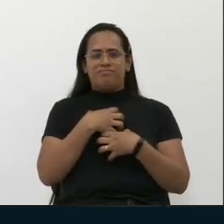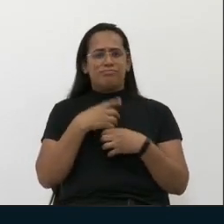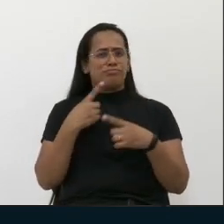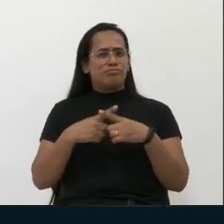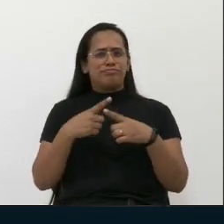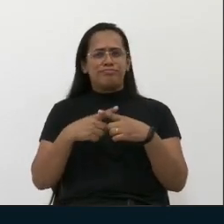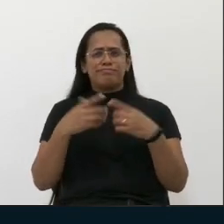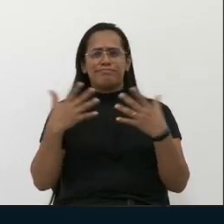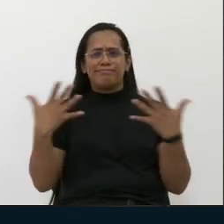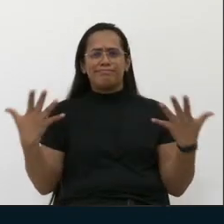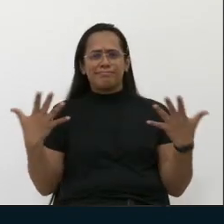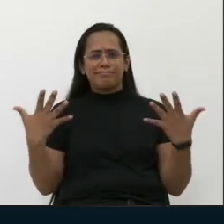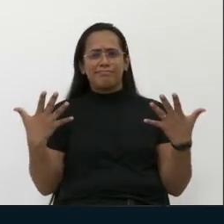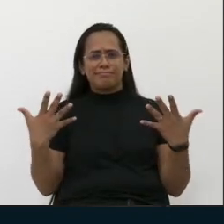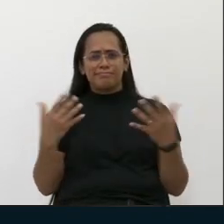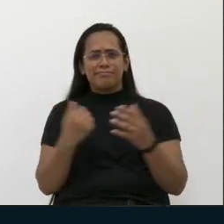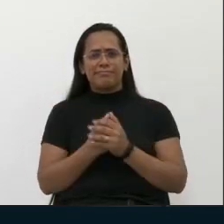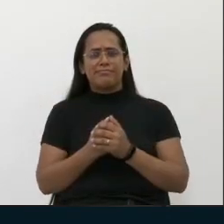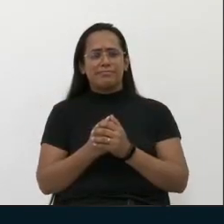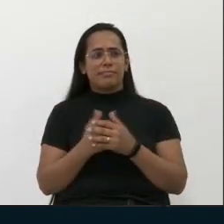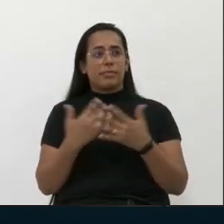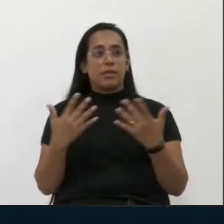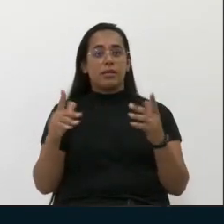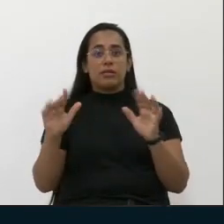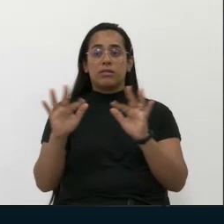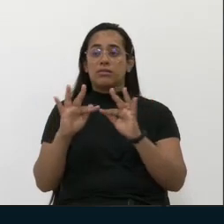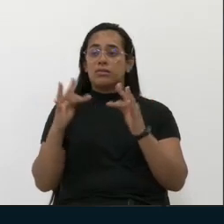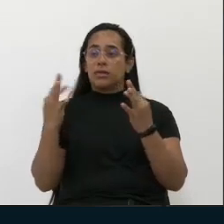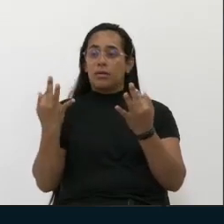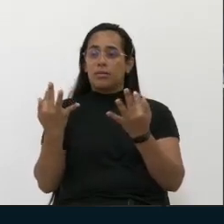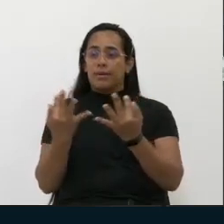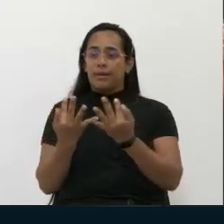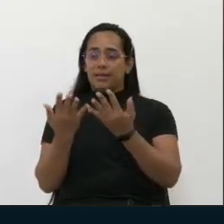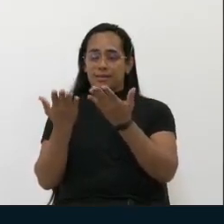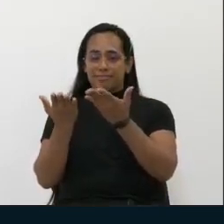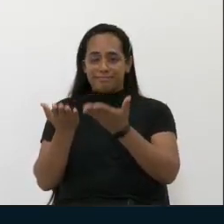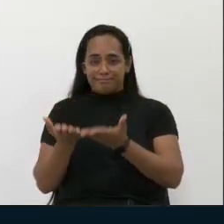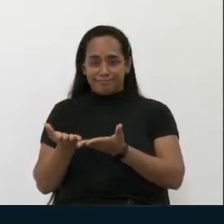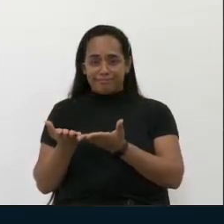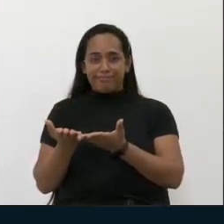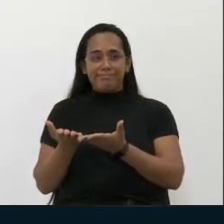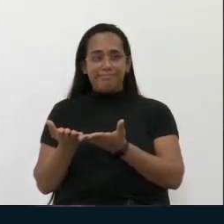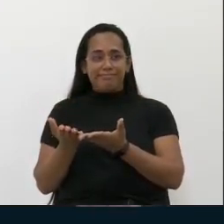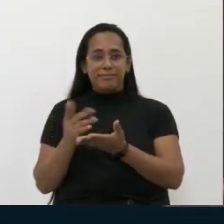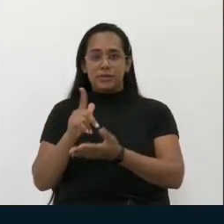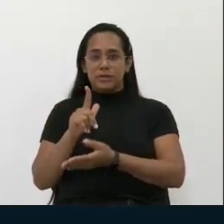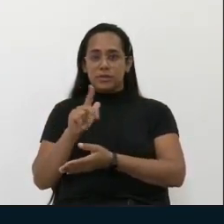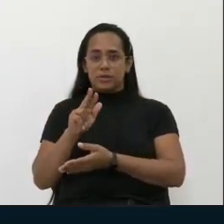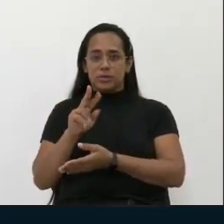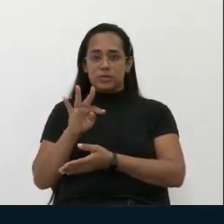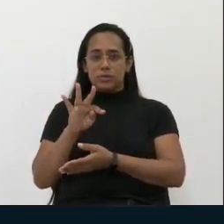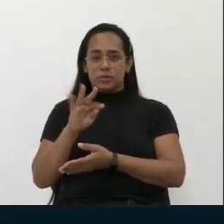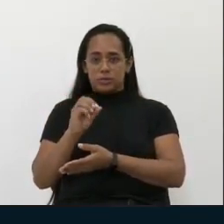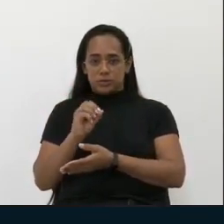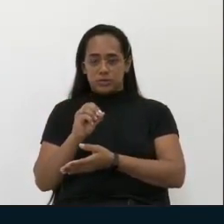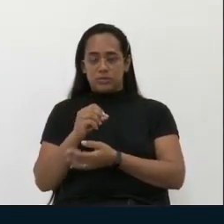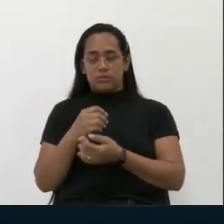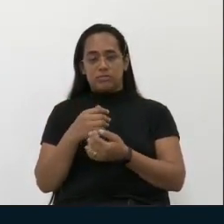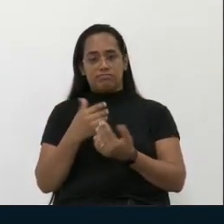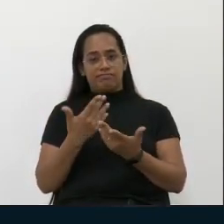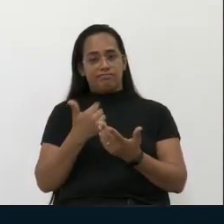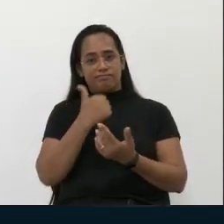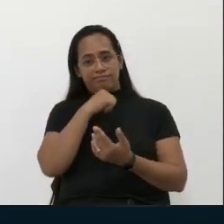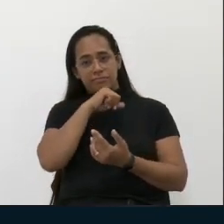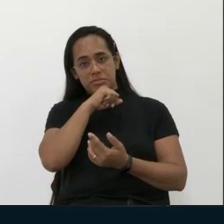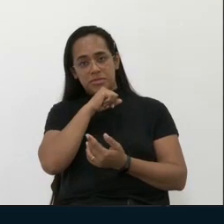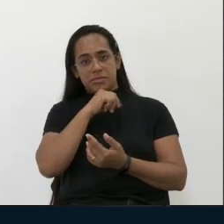essa família enlutada, eu gostaria, a sua mãe, o seu pai, os seus